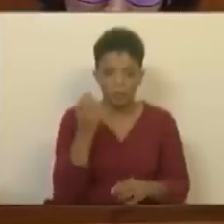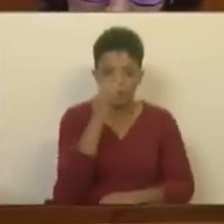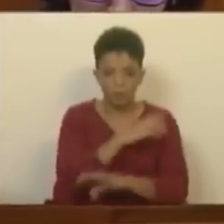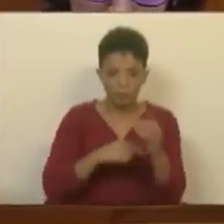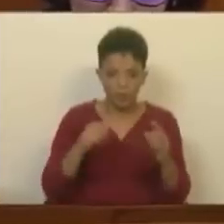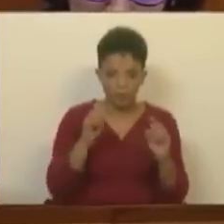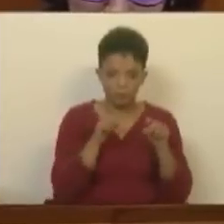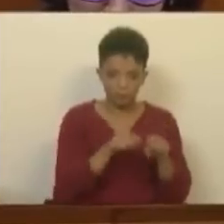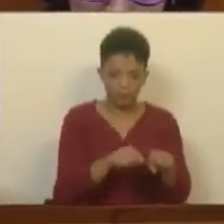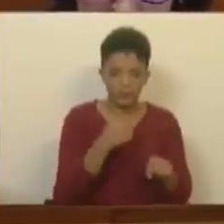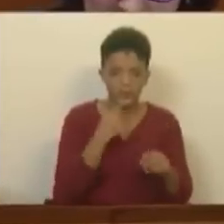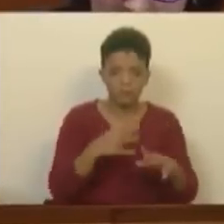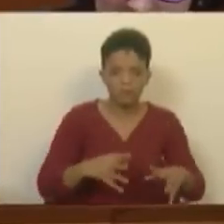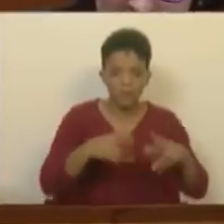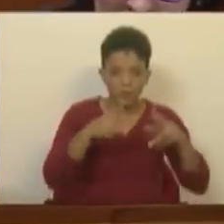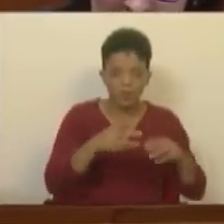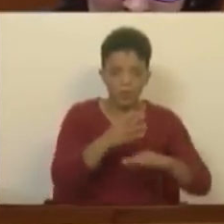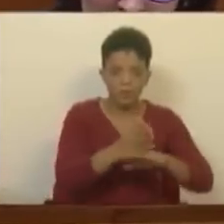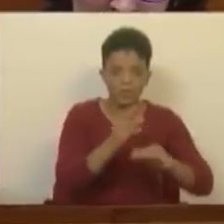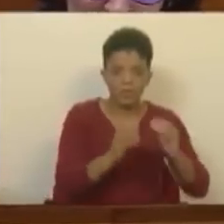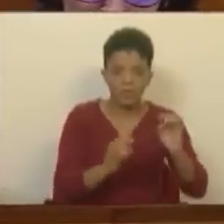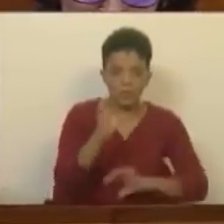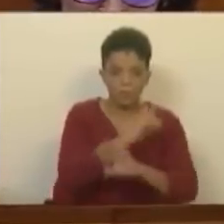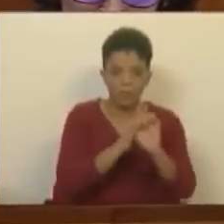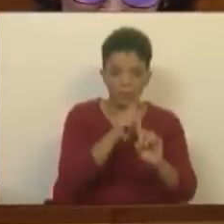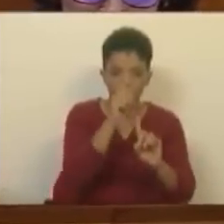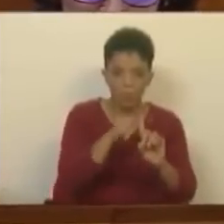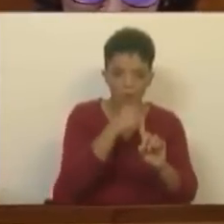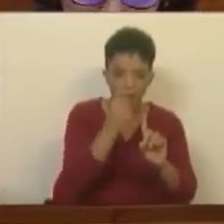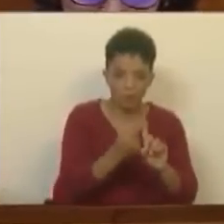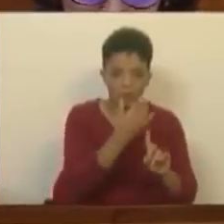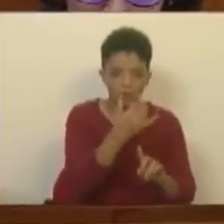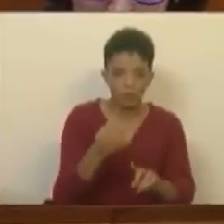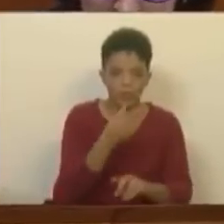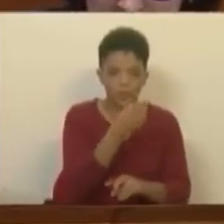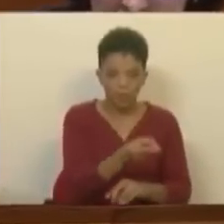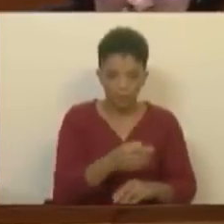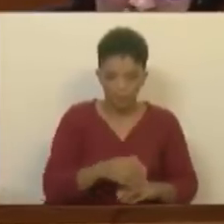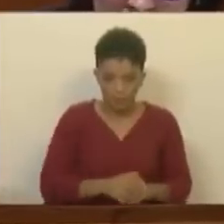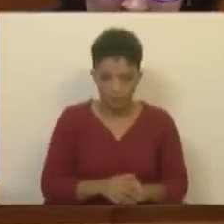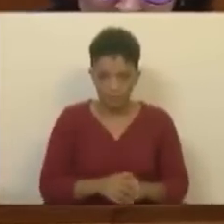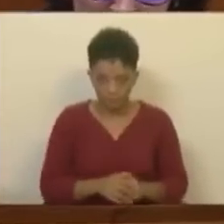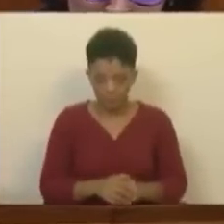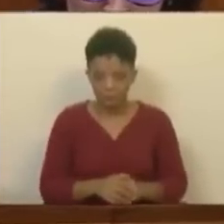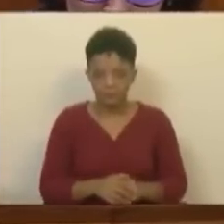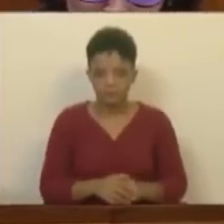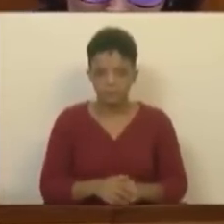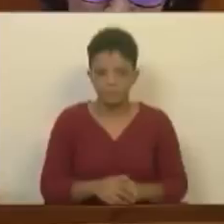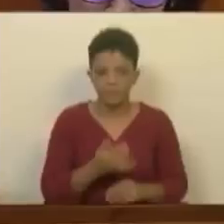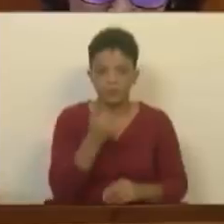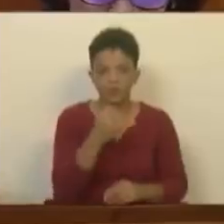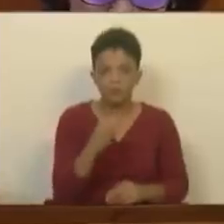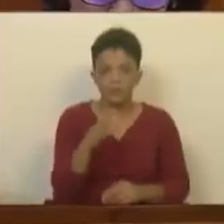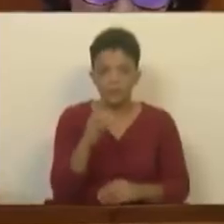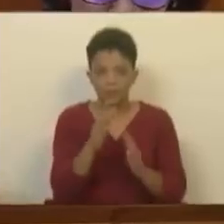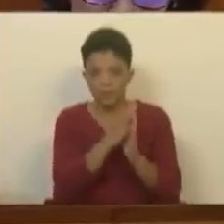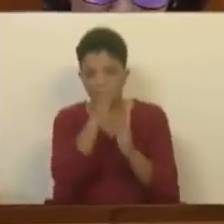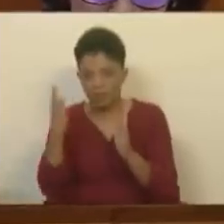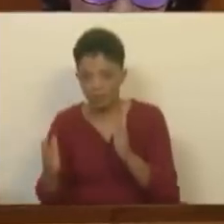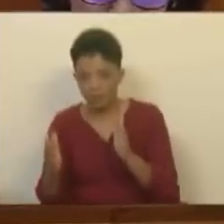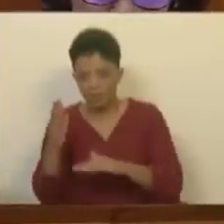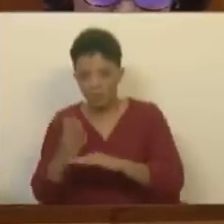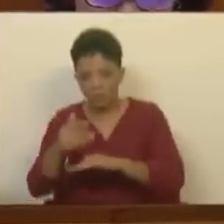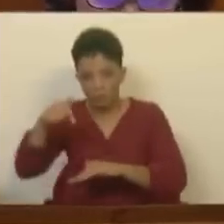europeia ou seja só cresceu Acima da Média europeia um ano foi 2009 desde que desde 2016 até hoje